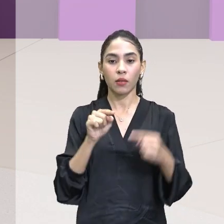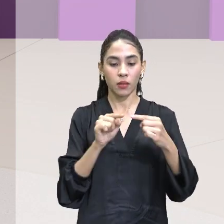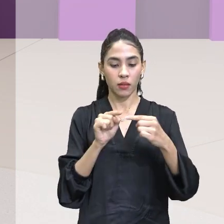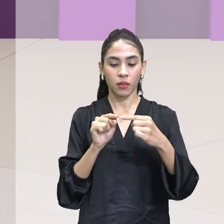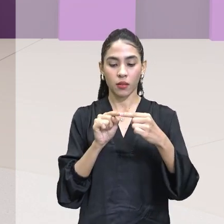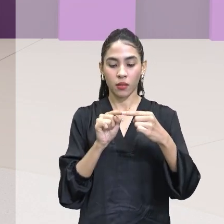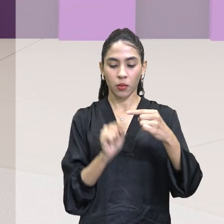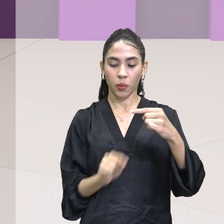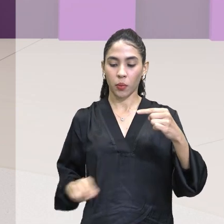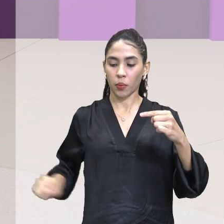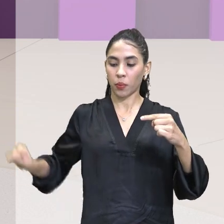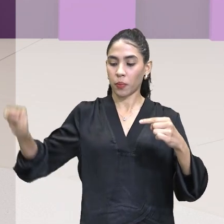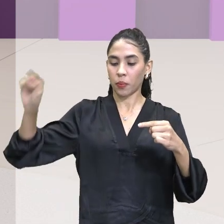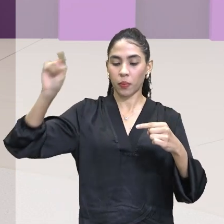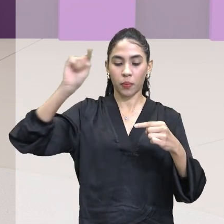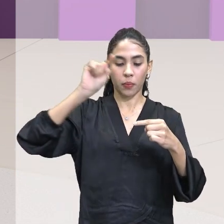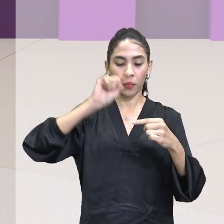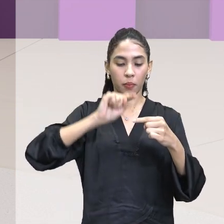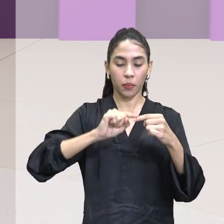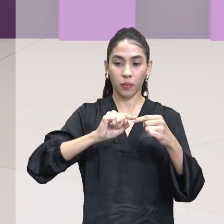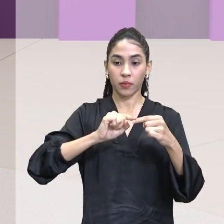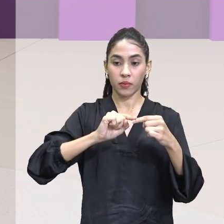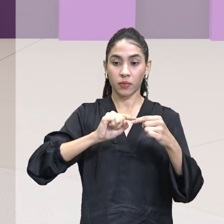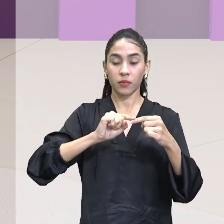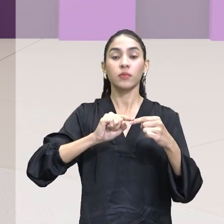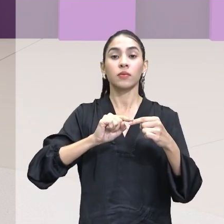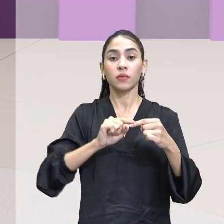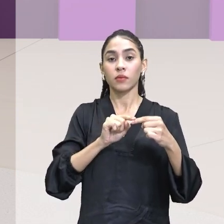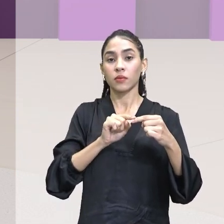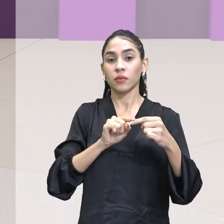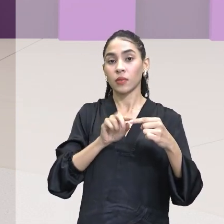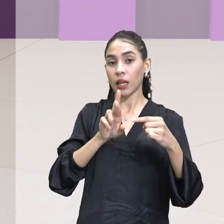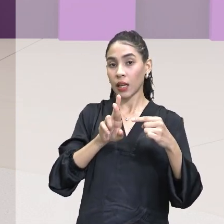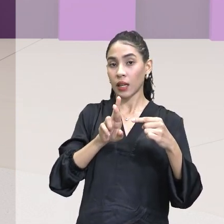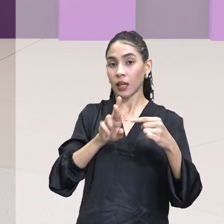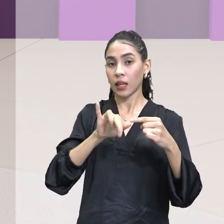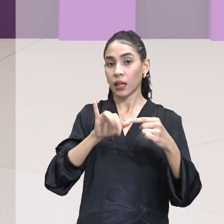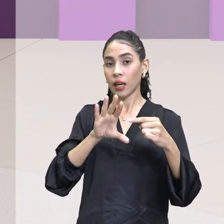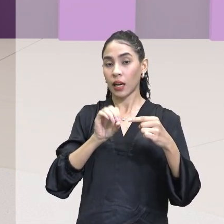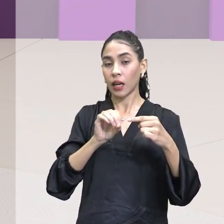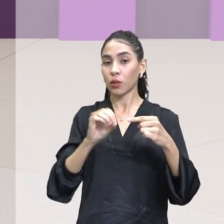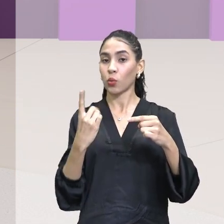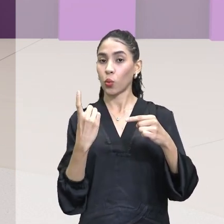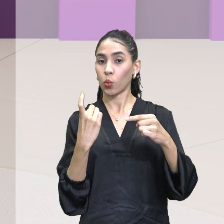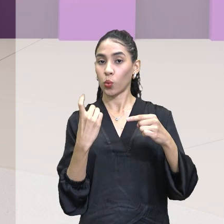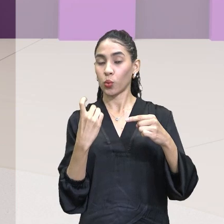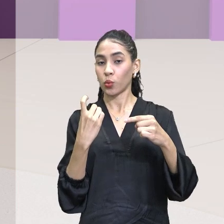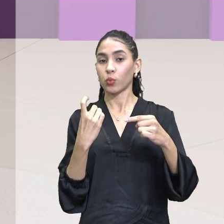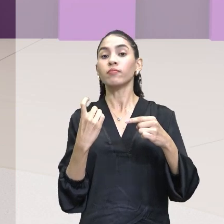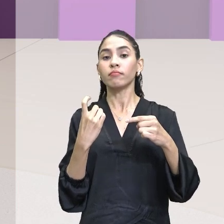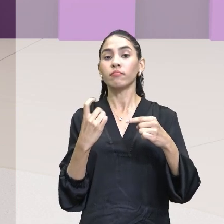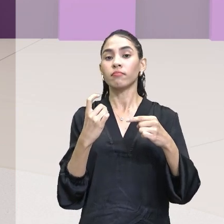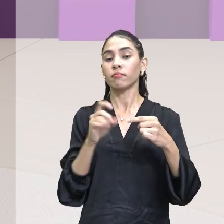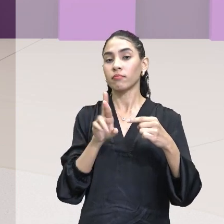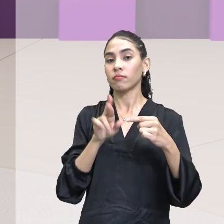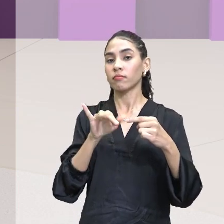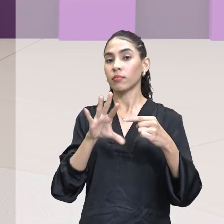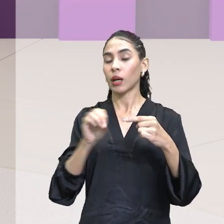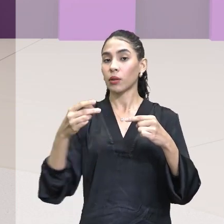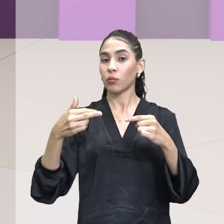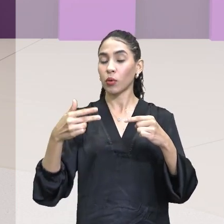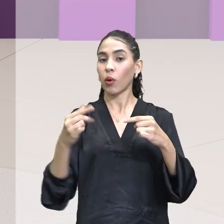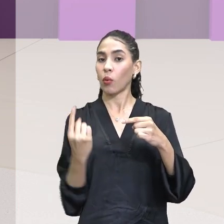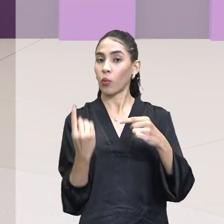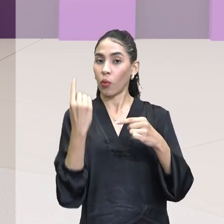de centro na origem aí do sistema, de raio unitário, ou seja, o raio é igual a 1, como você